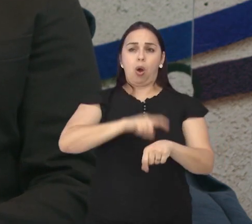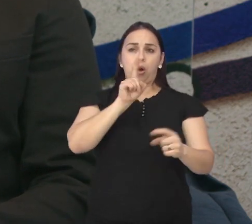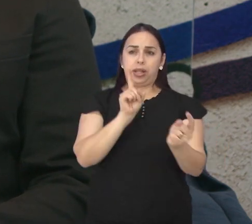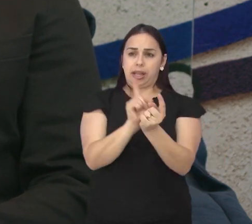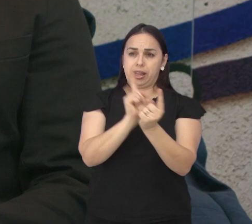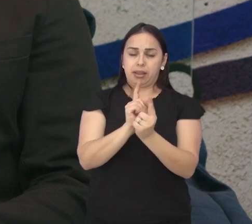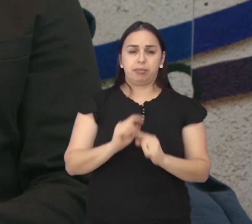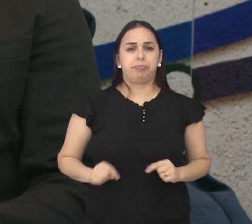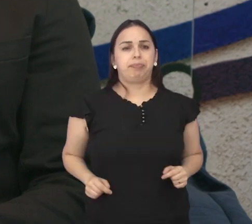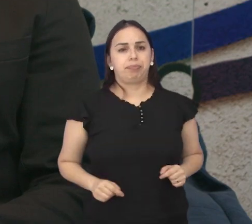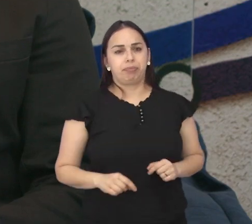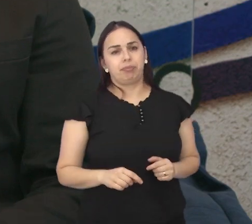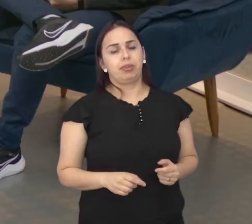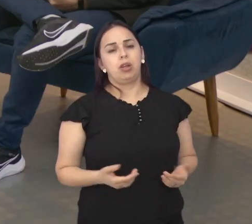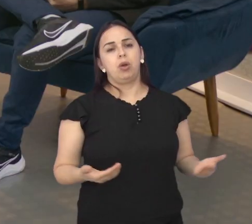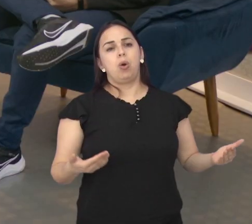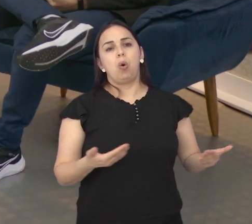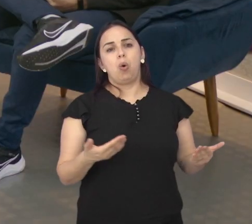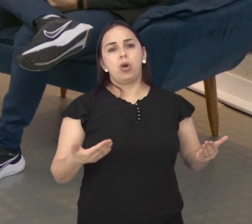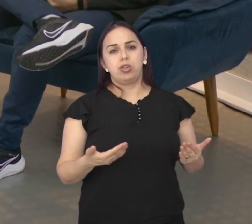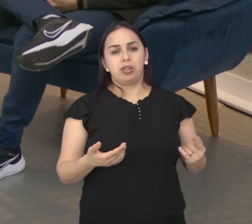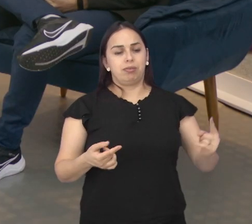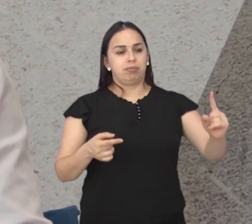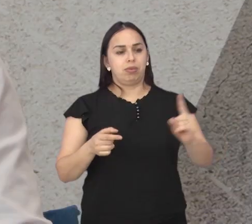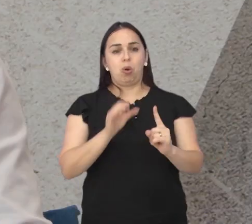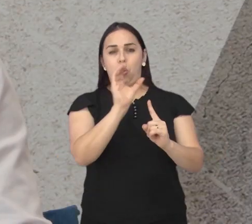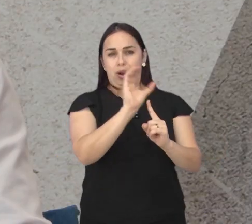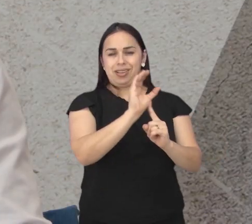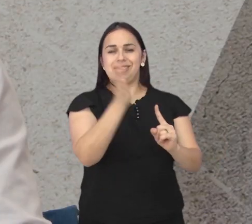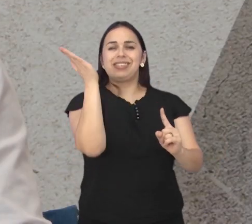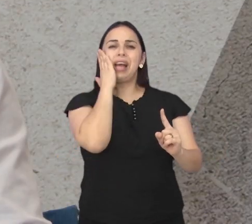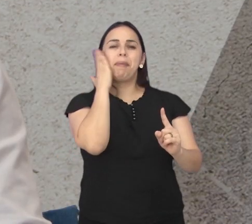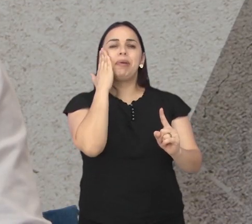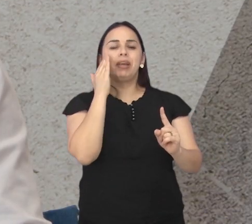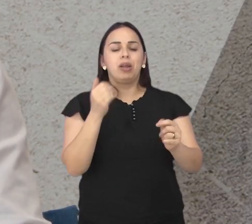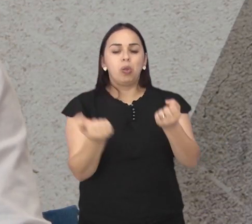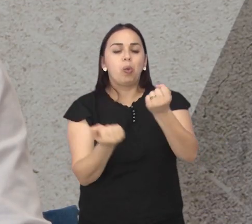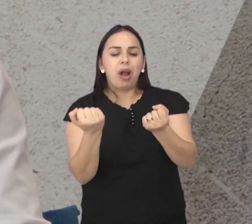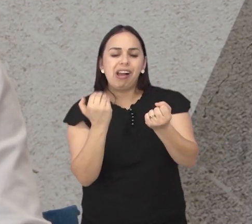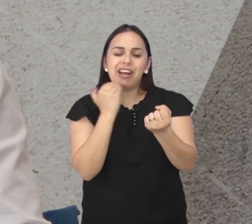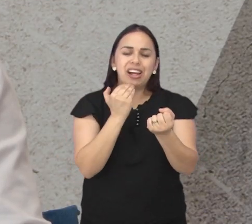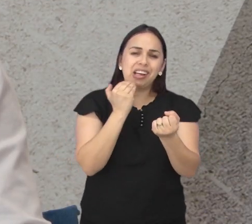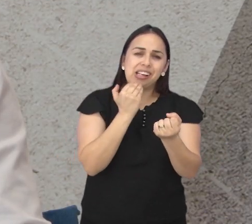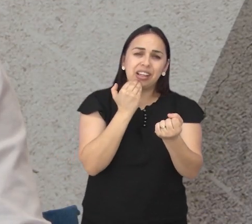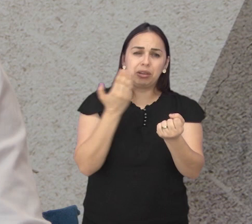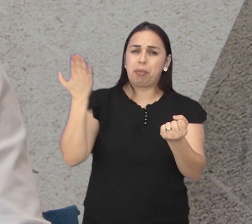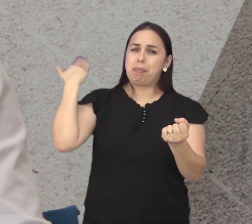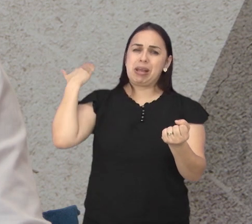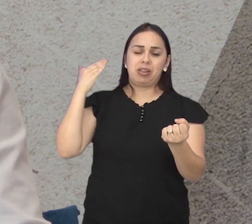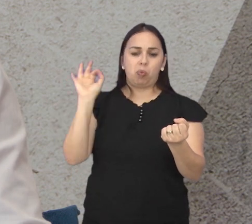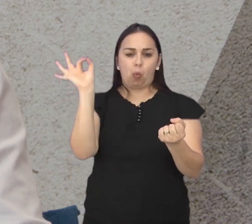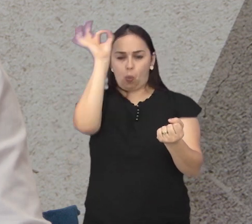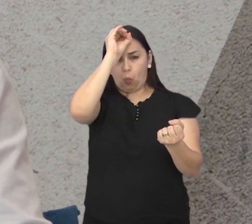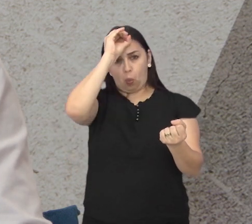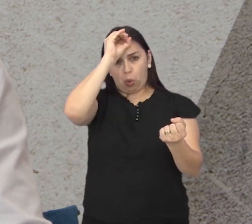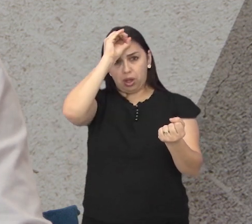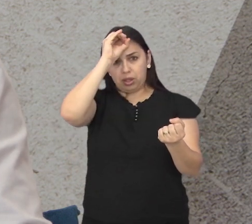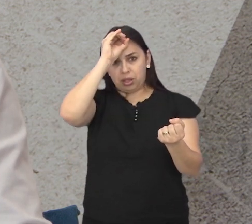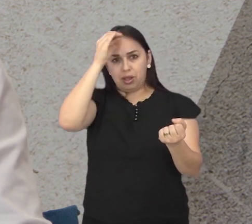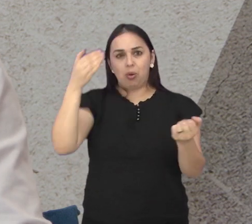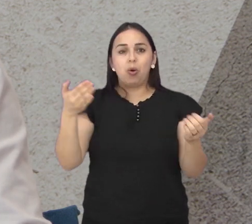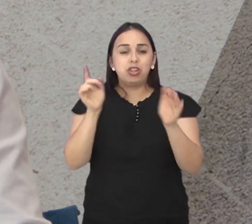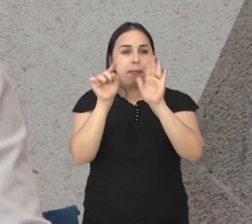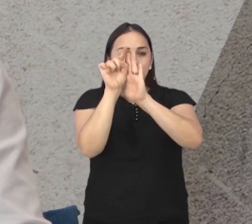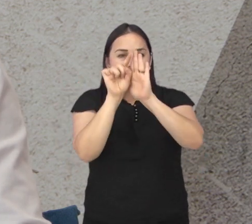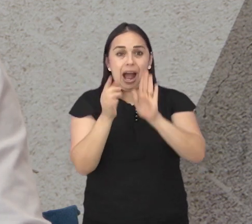para o mecânico de hoje em dia? Hoje o cliente chega já sabendo o defeito. Antigamente os clientes achavam que sabia. Então você tem